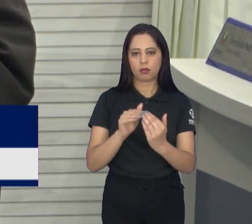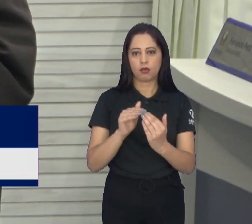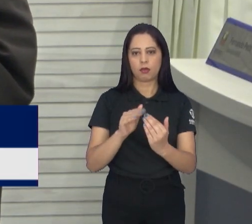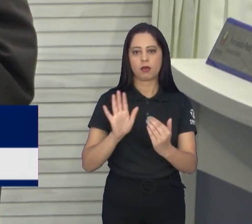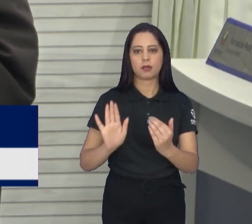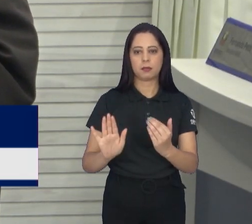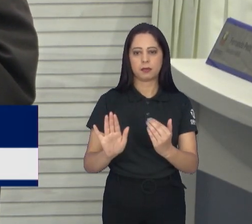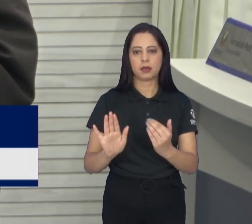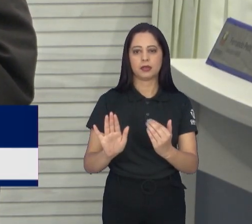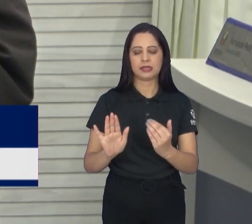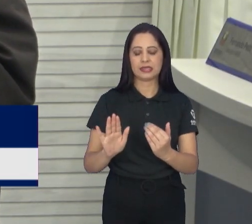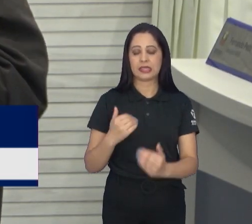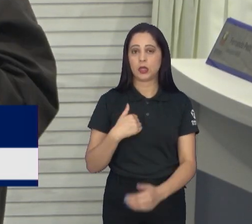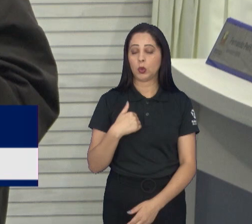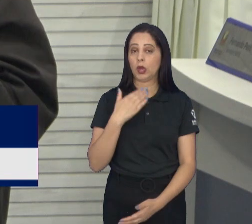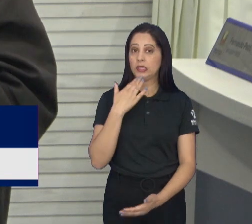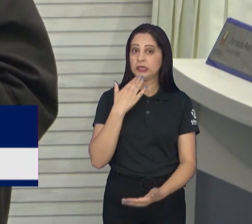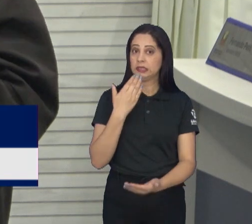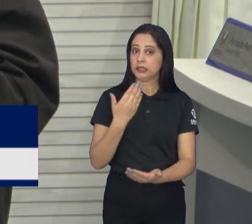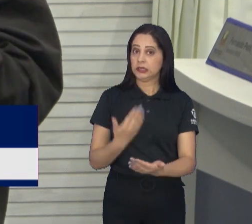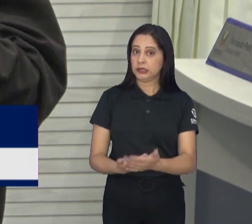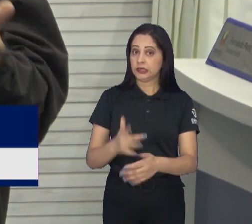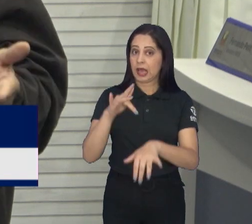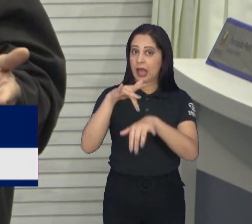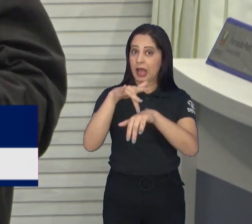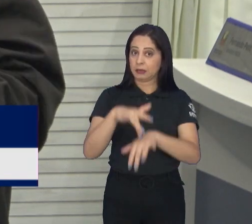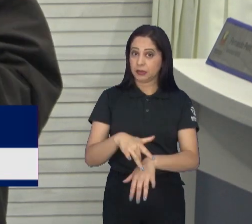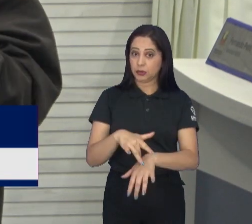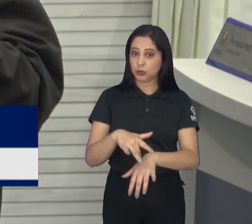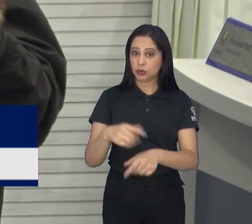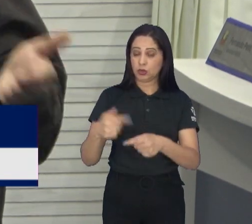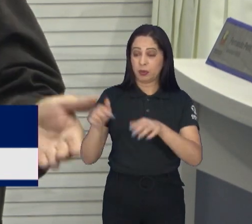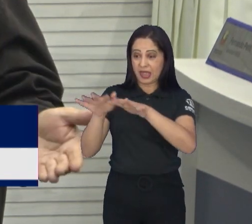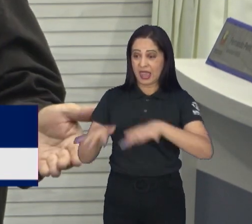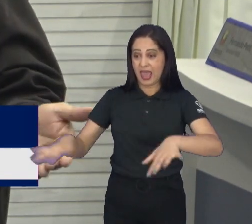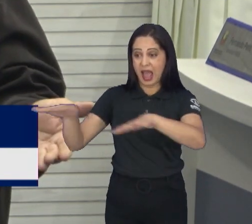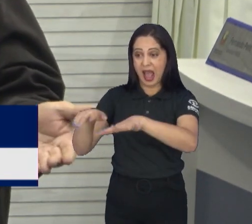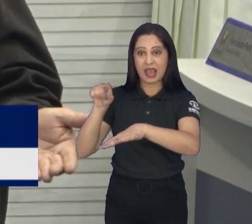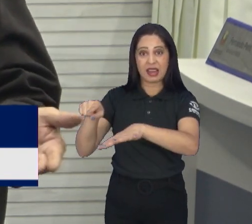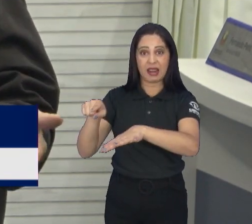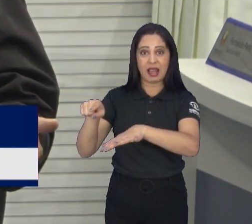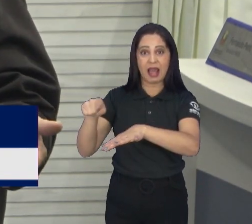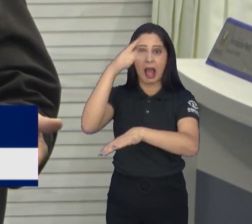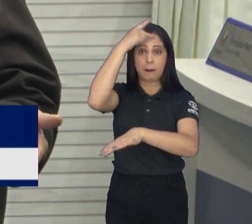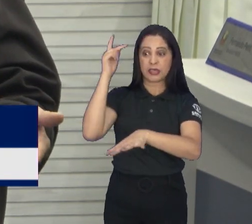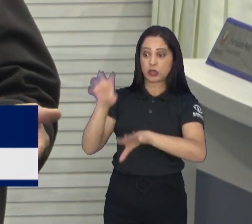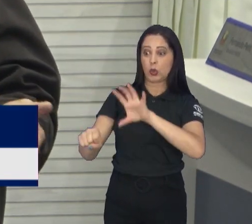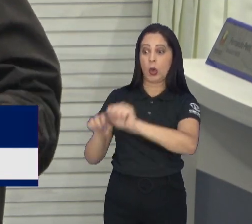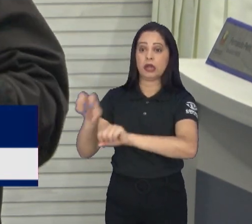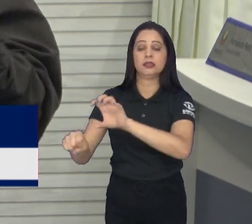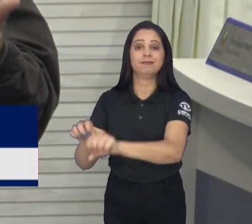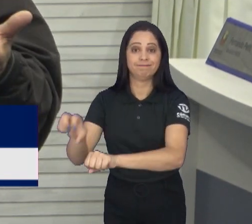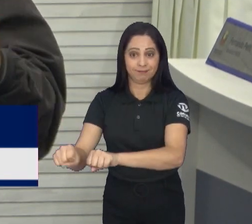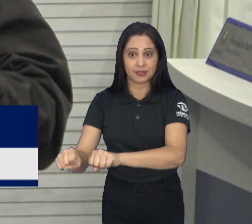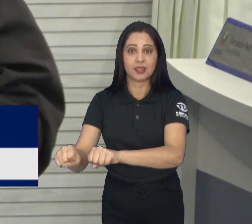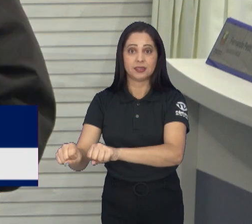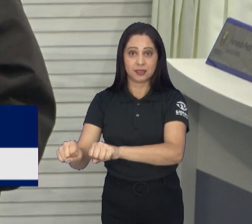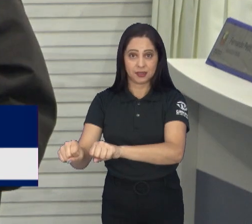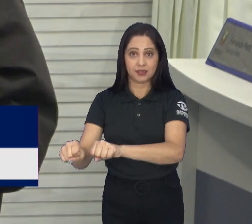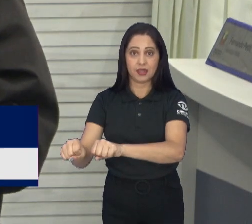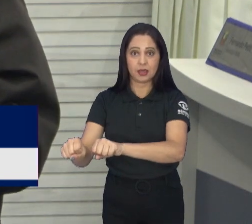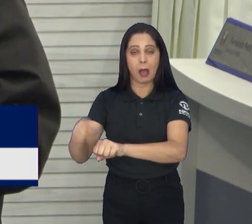registrado a minha indignação. É uma área que foi invadida, uma área da prefeitura que foi invadida, né? Ela fez lá